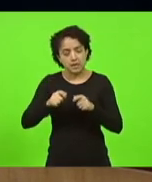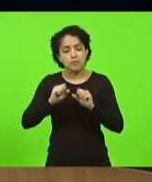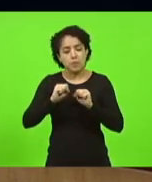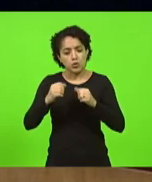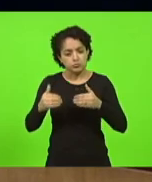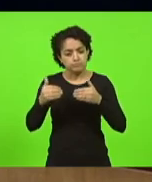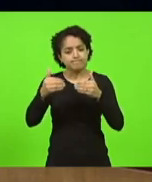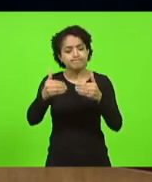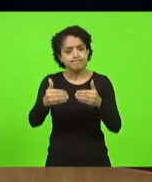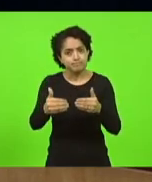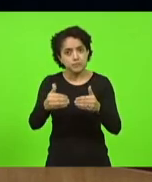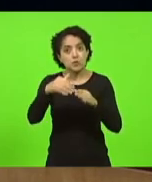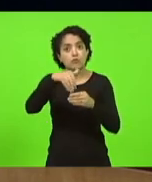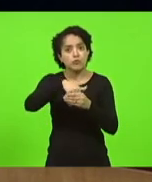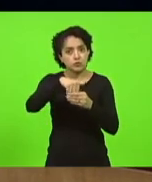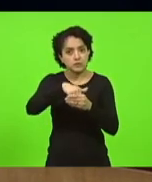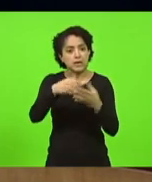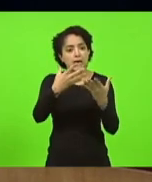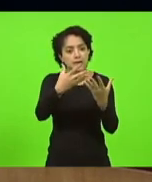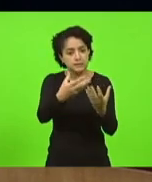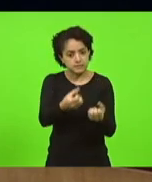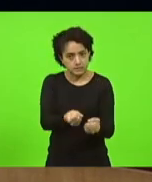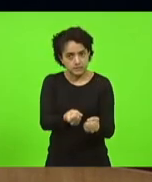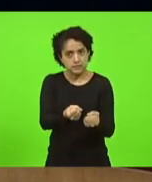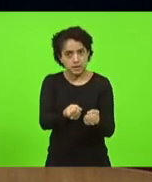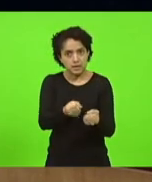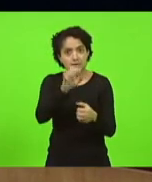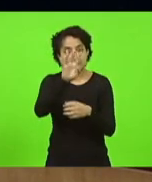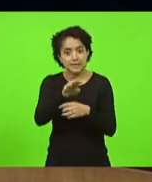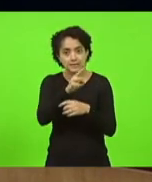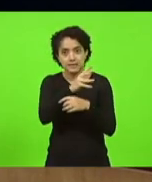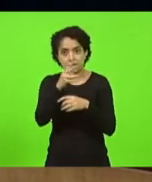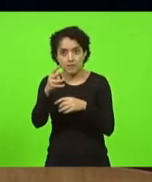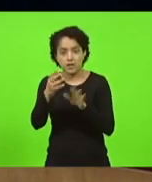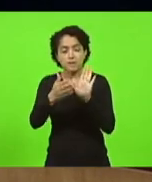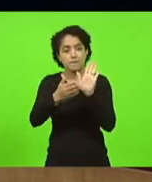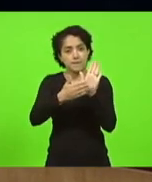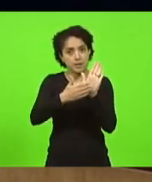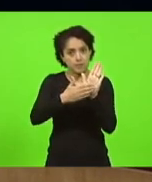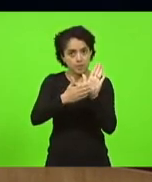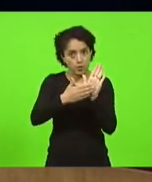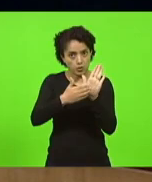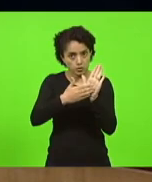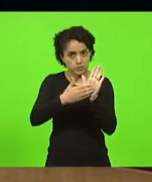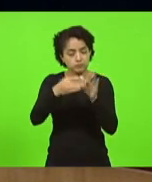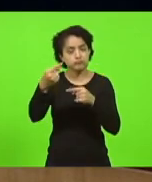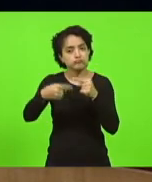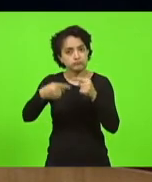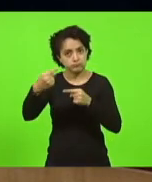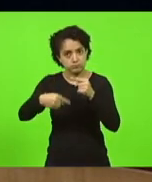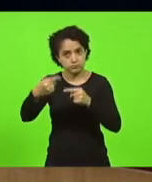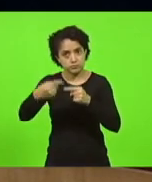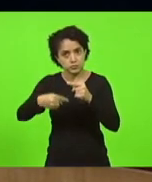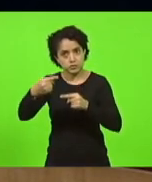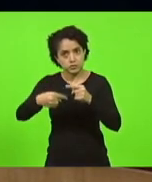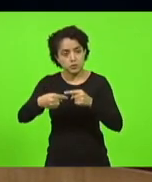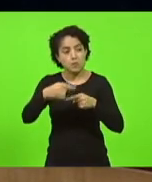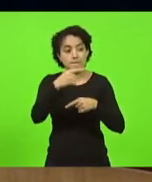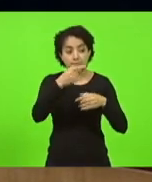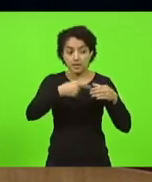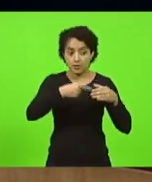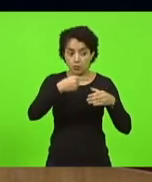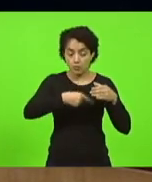avançar votando favoravelmente na tabela proposta na discussão pela comissão e que